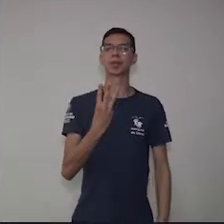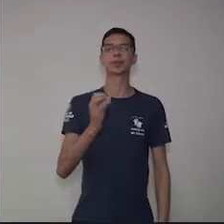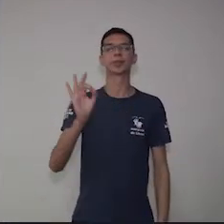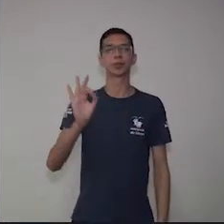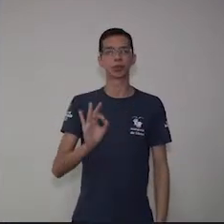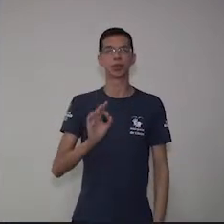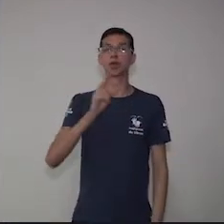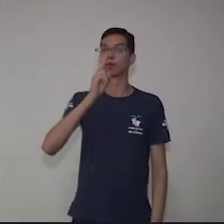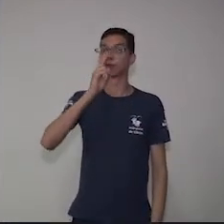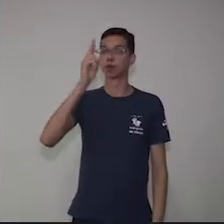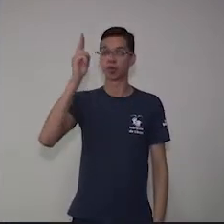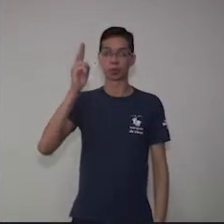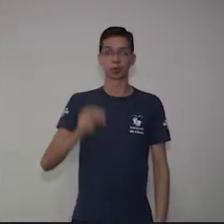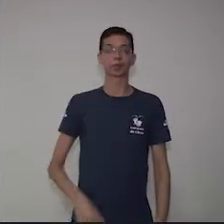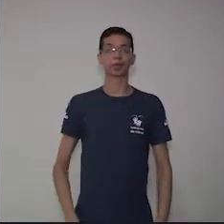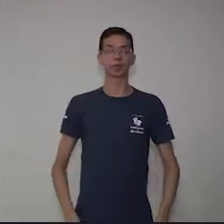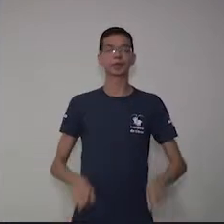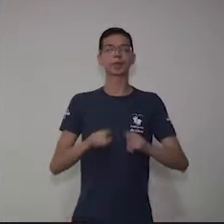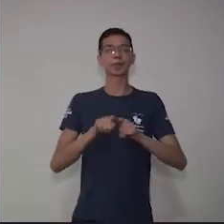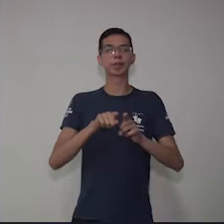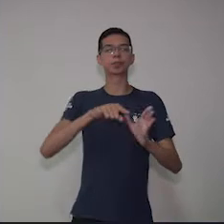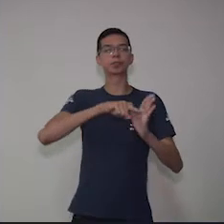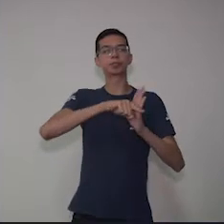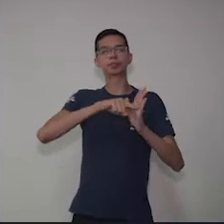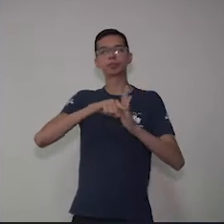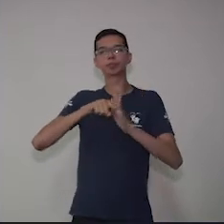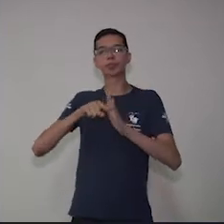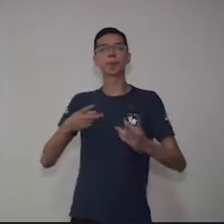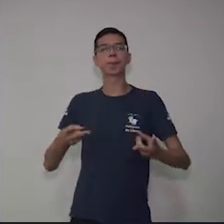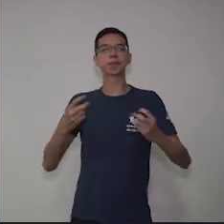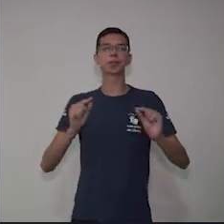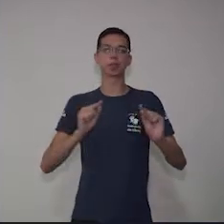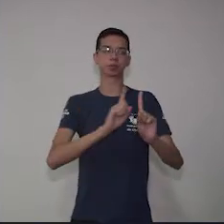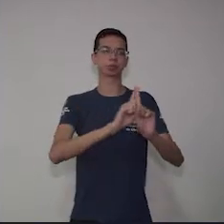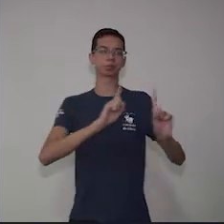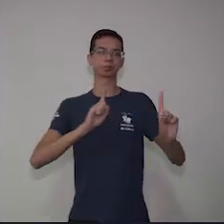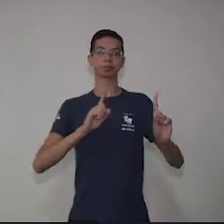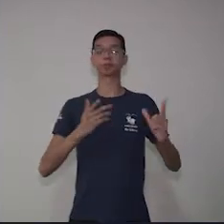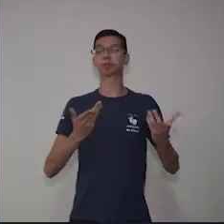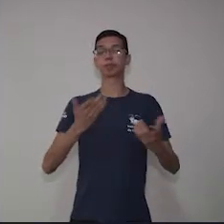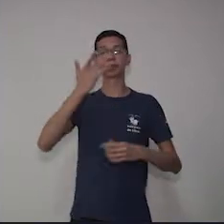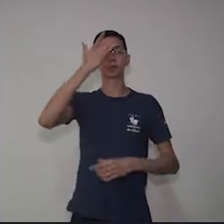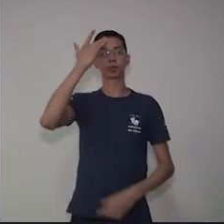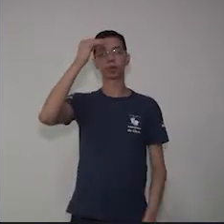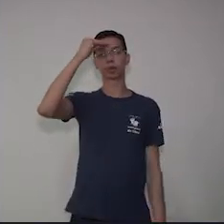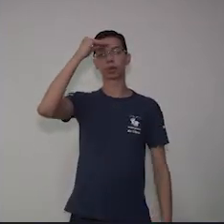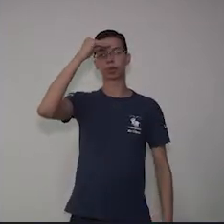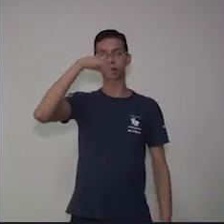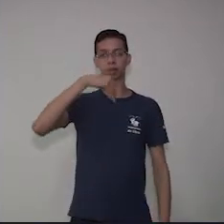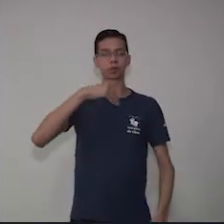O estudo também evidenciou um relaxamento das medidas de distanciamento por parte da população,